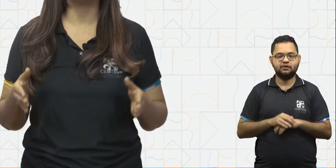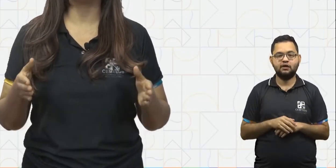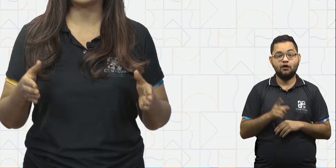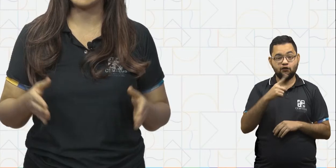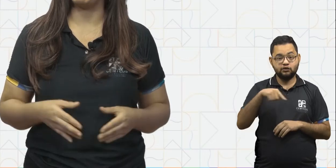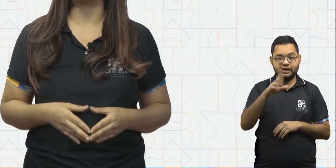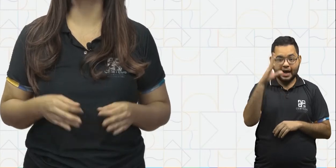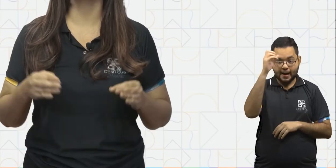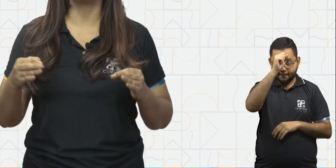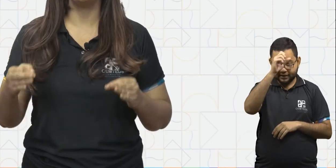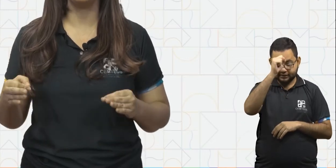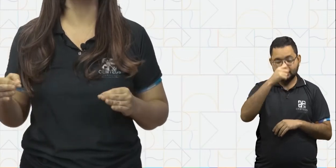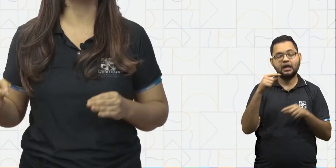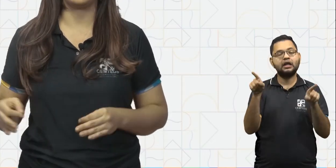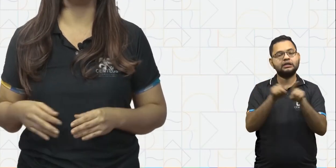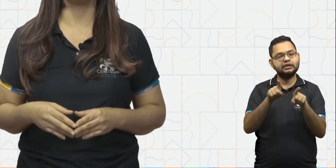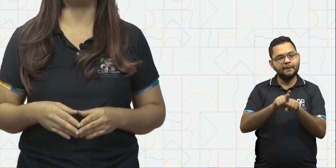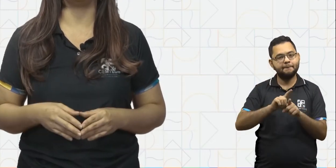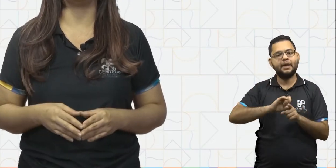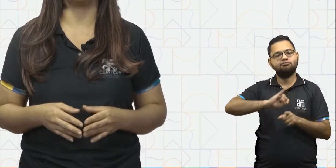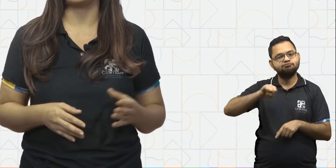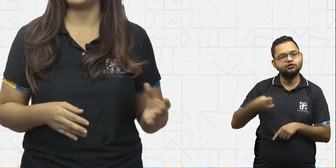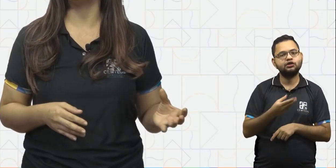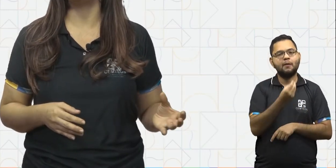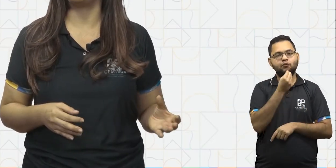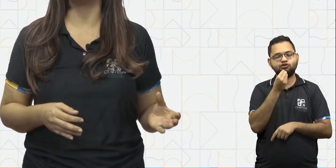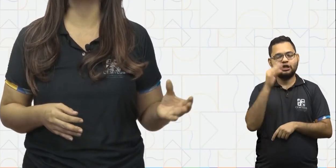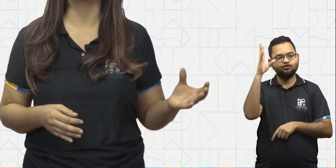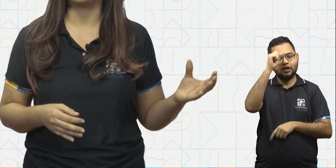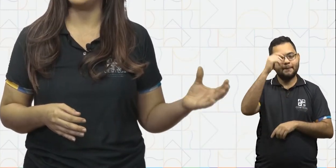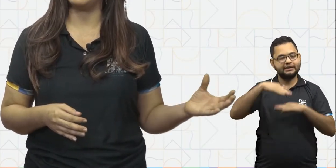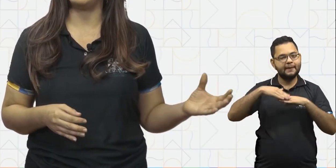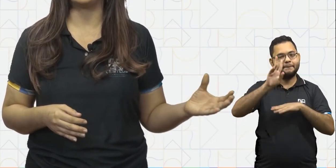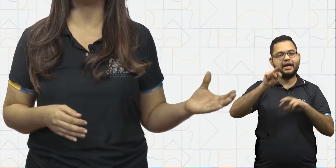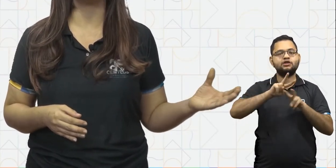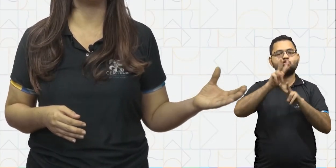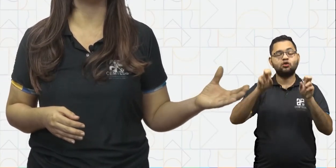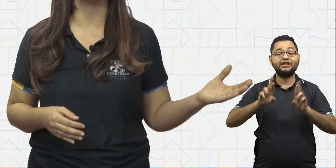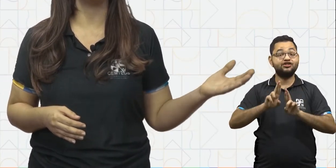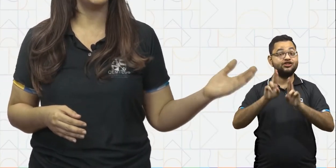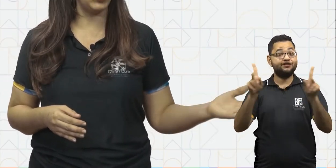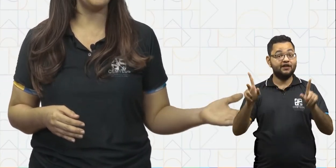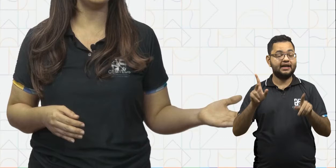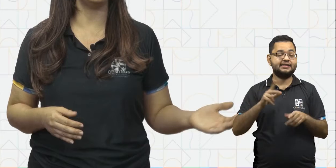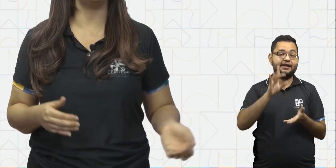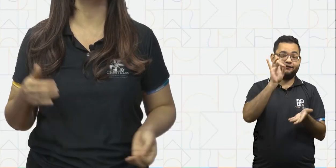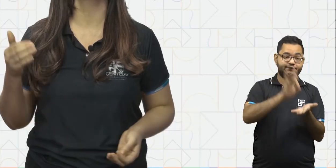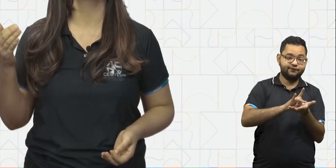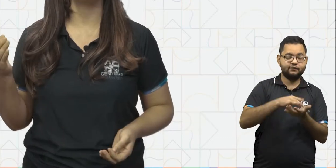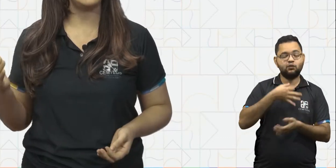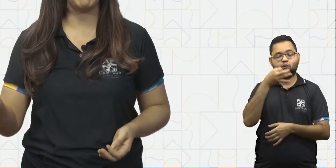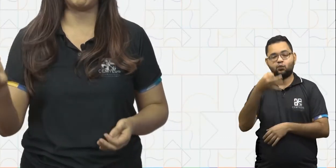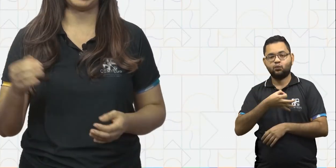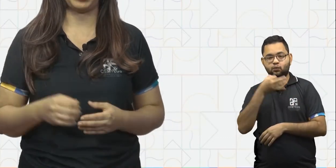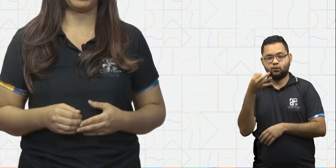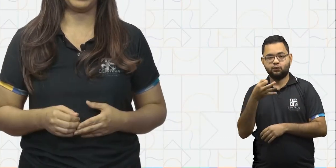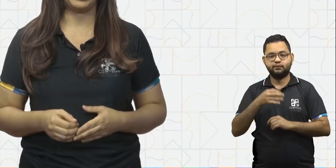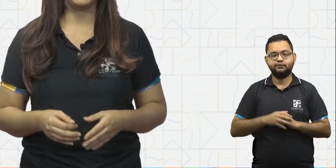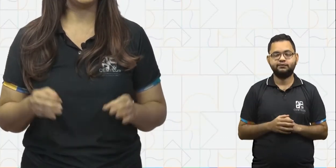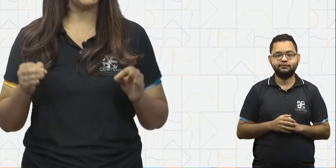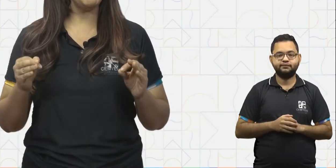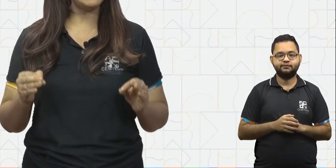saber, terá mais uma oportunidade de aprender ainda mais a diferença entre opinião e